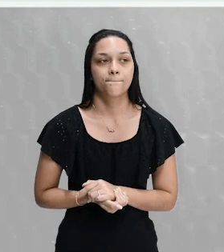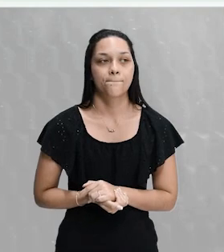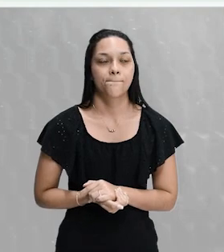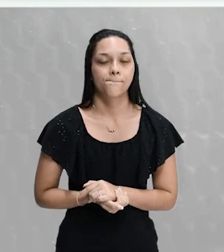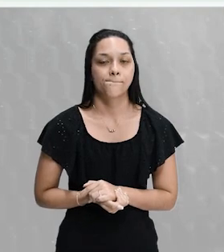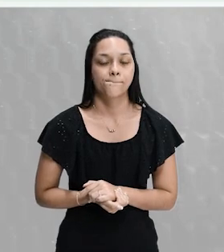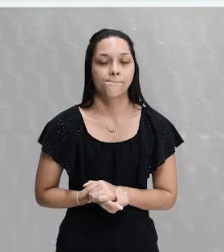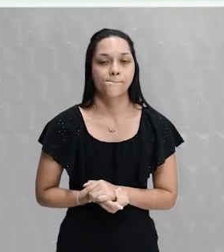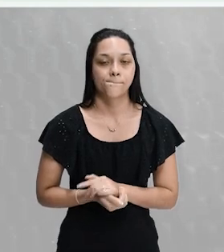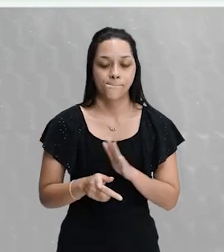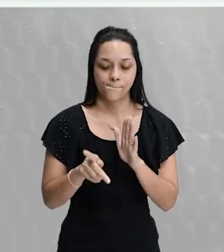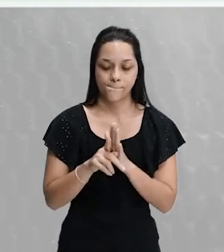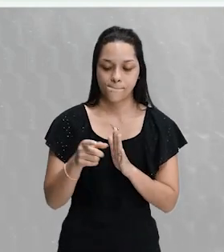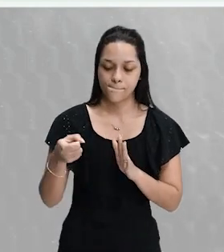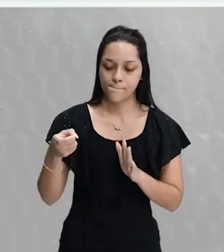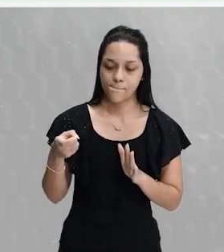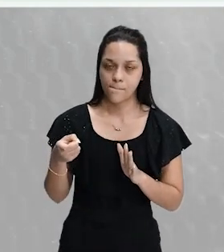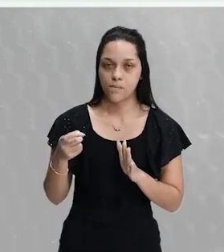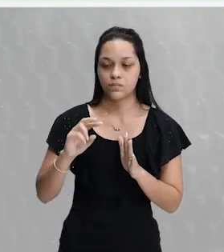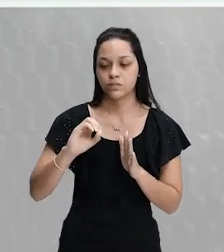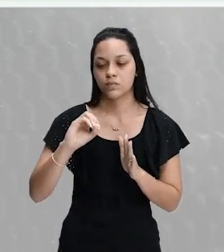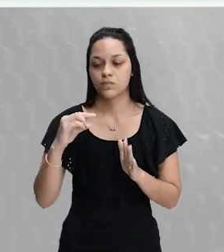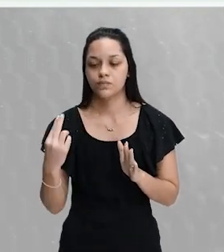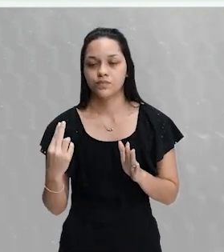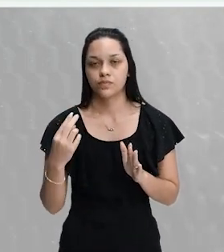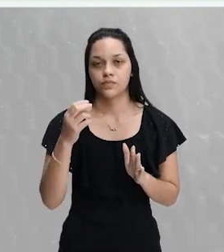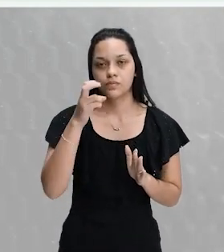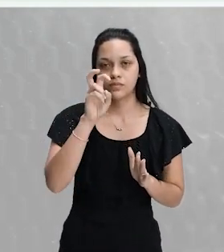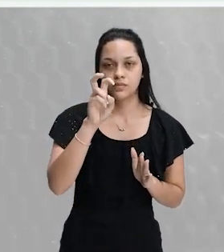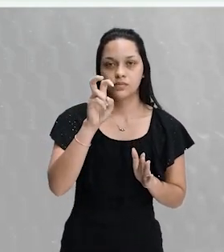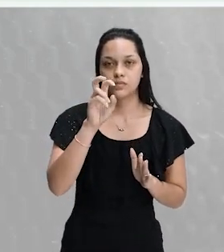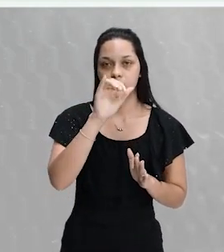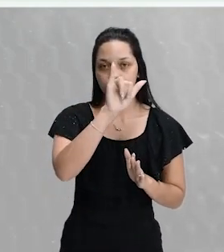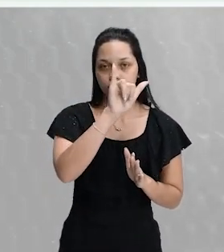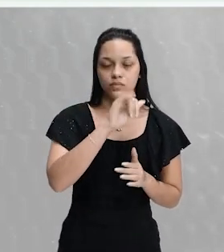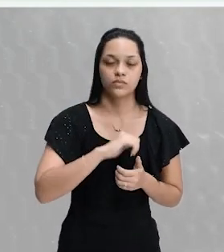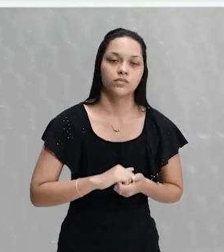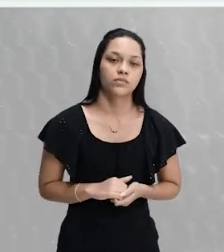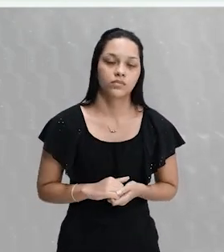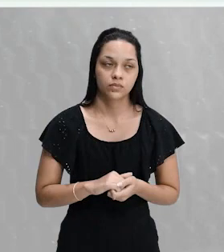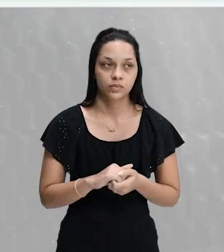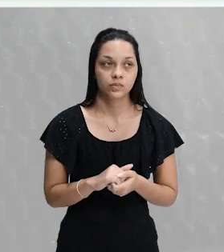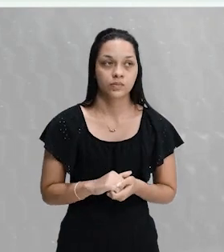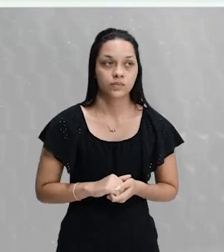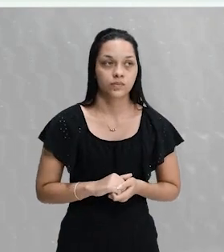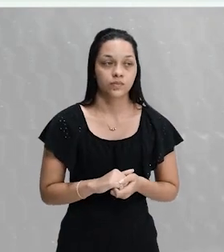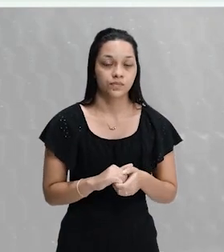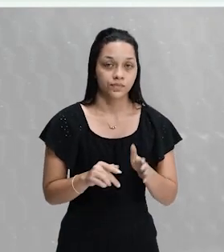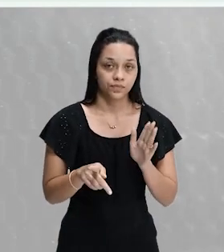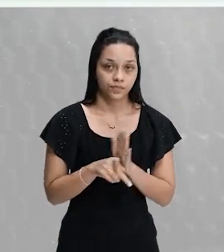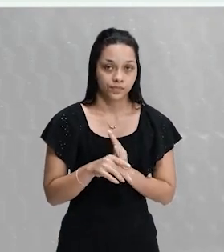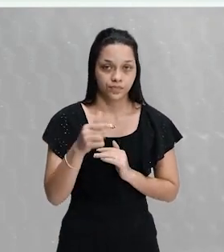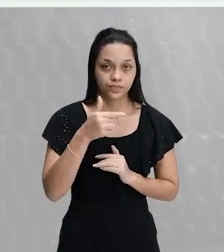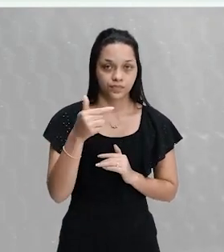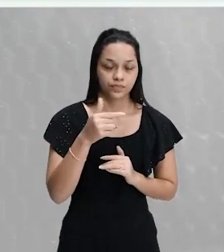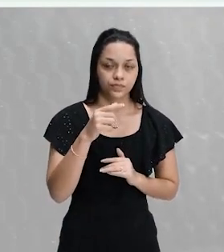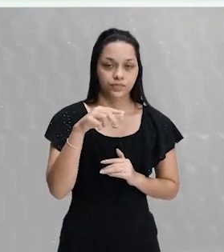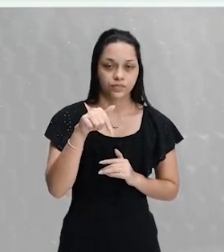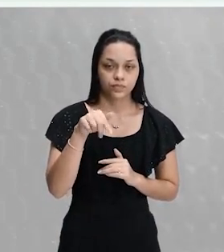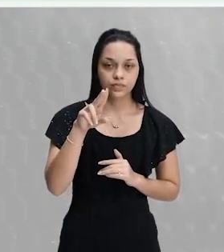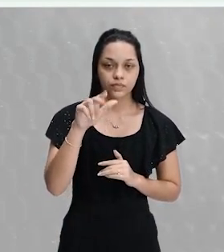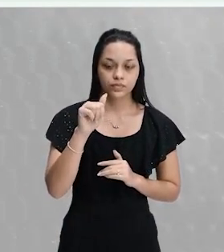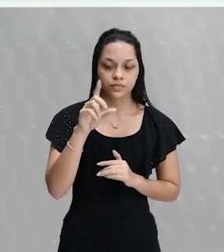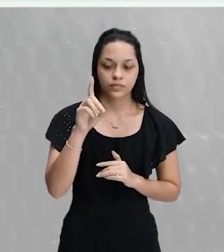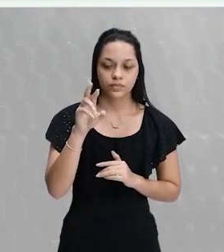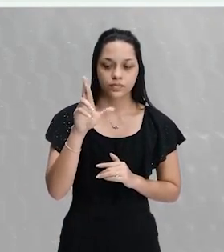eixo x, com 5 do eixo y. É um ponto aqui ó, que pertence ao segundo quadrante,